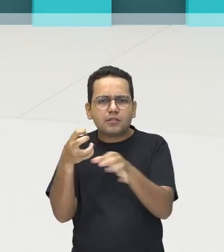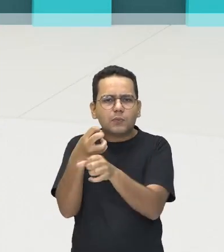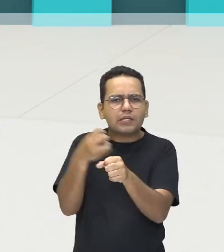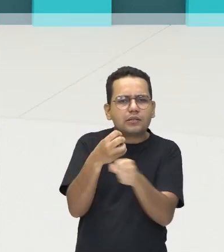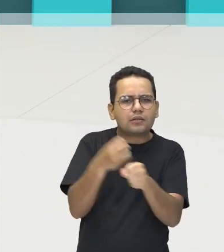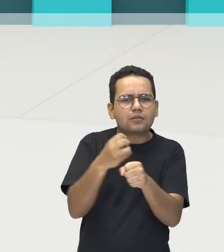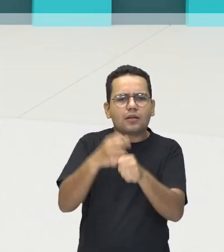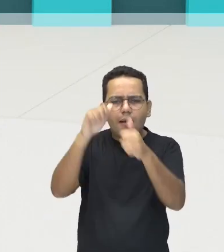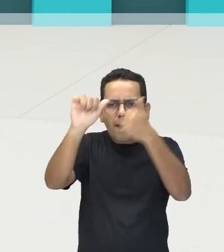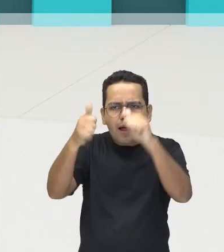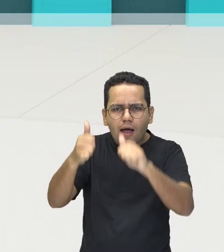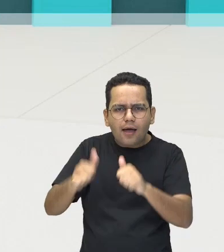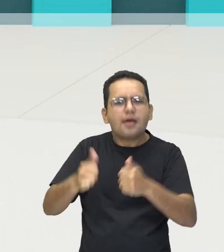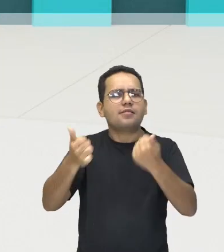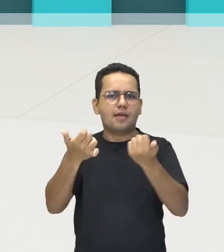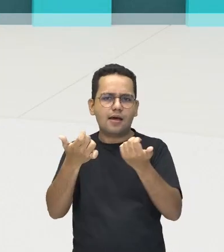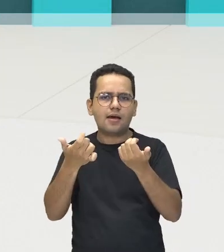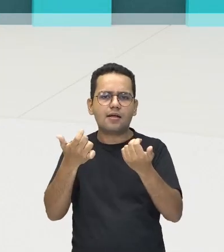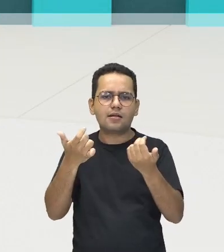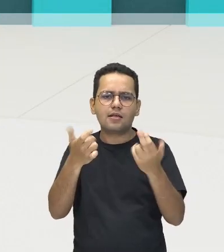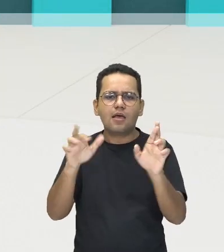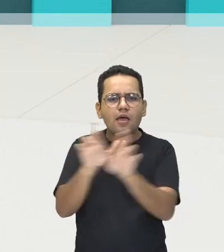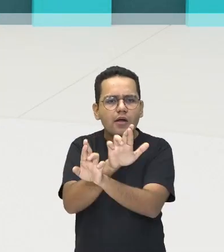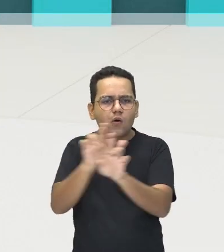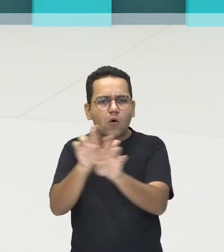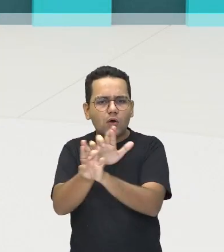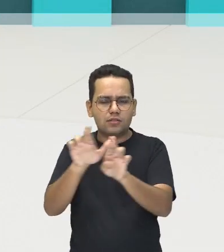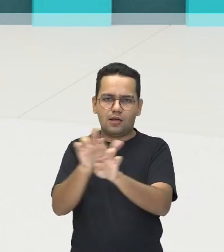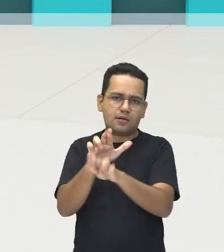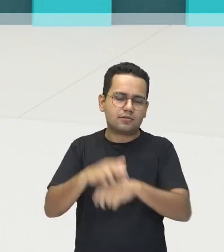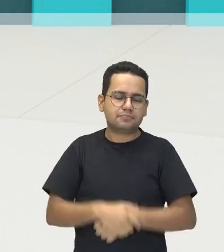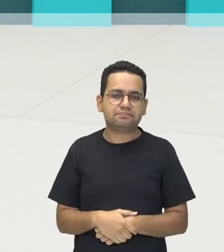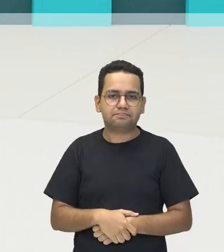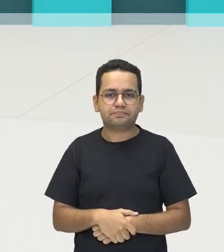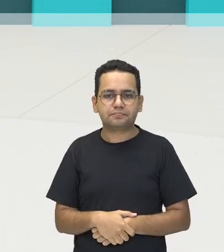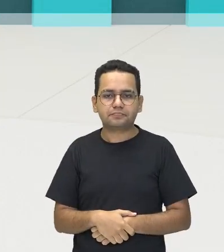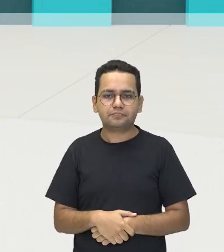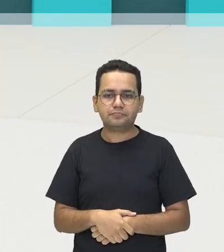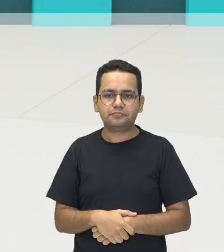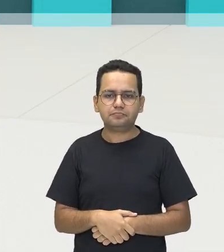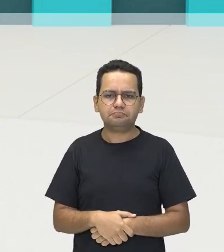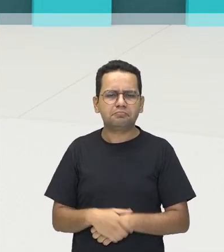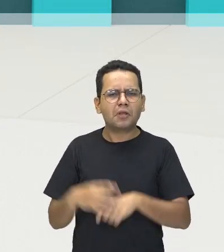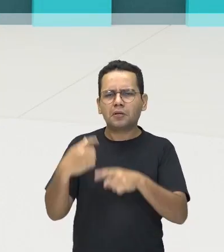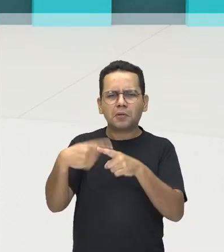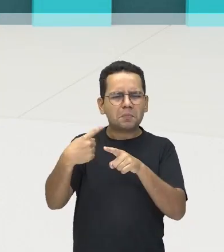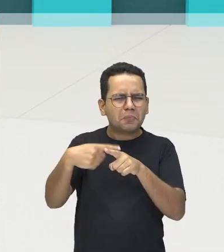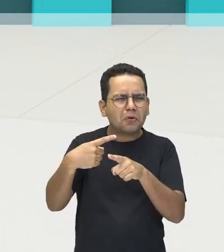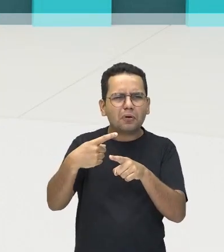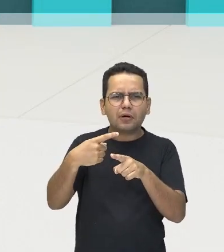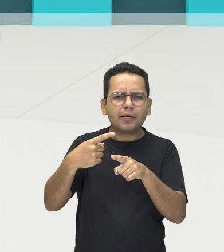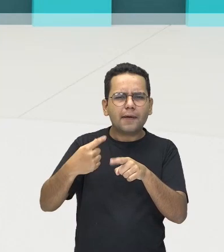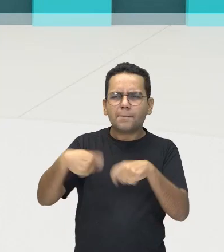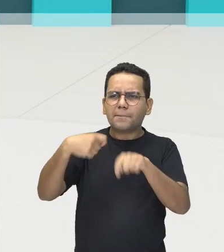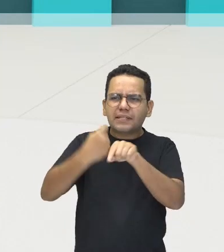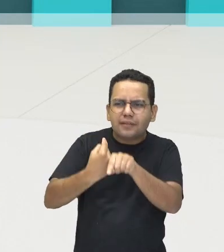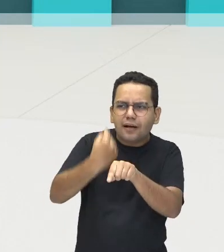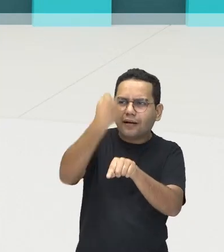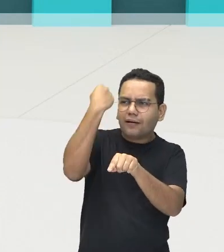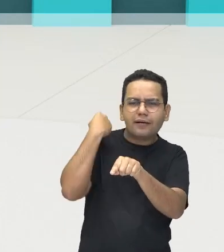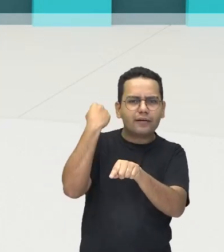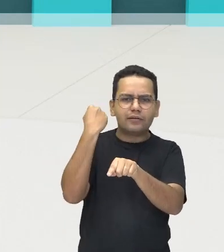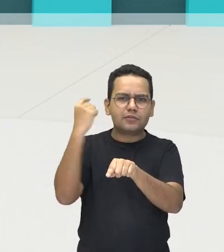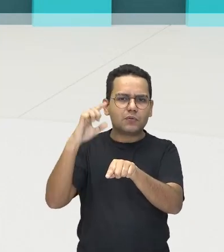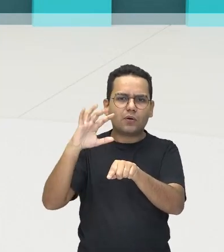refinamento, harmonia e decoro do conteúdo. Professora, mas por que eles voltam lá à Grécia, eles voltam a Roma? Porque justamente se